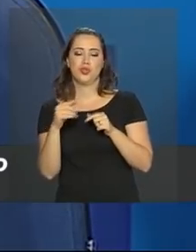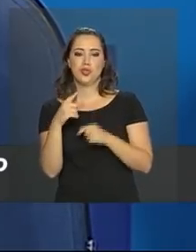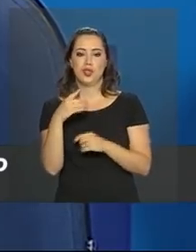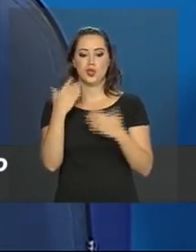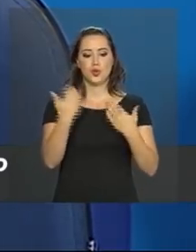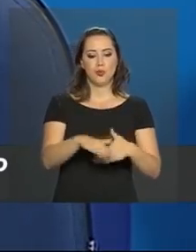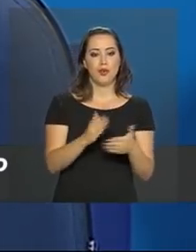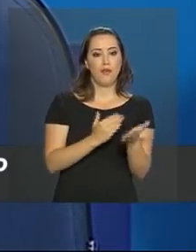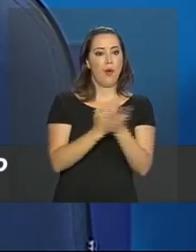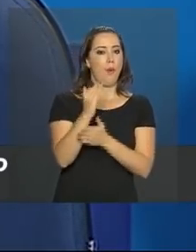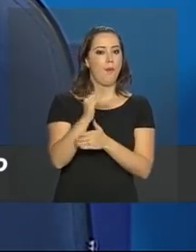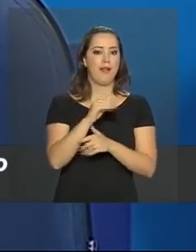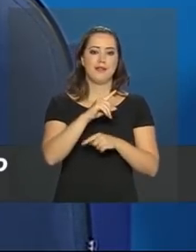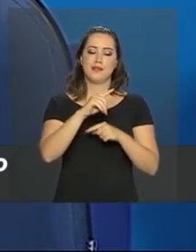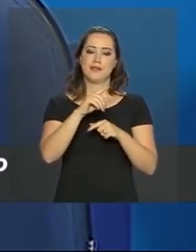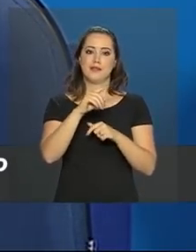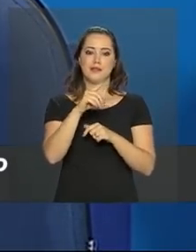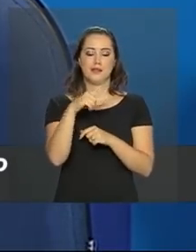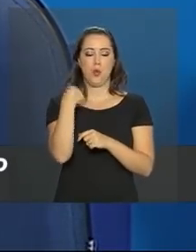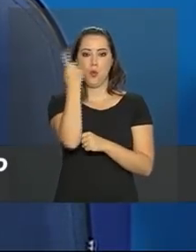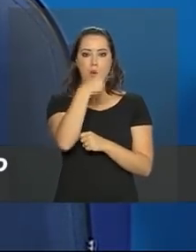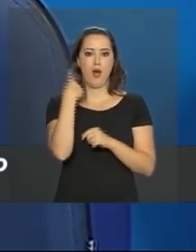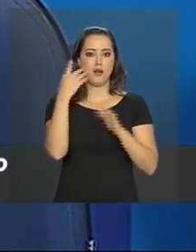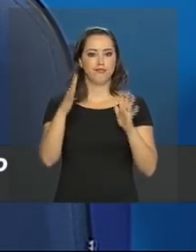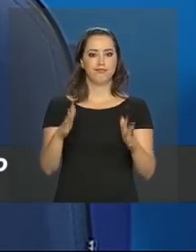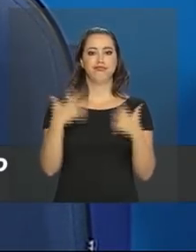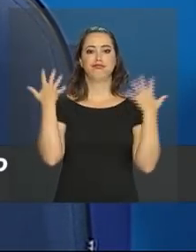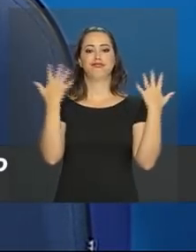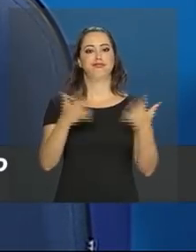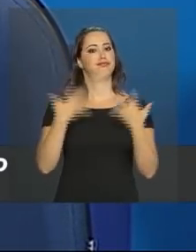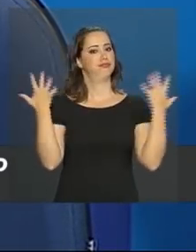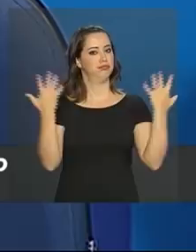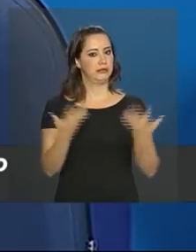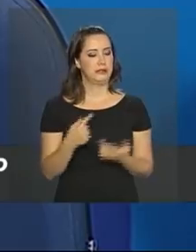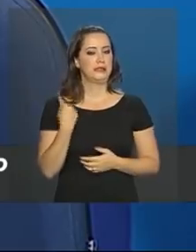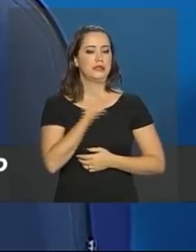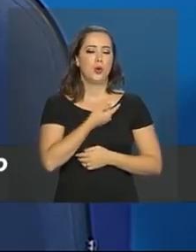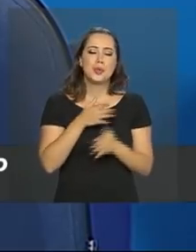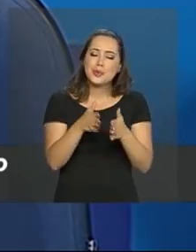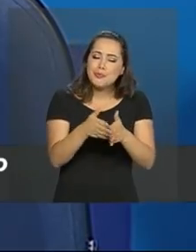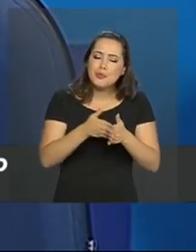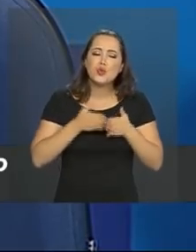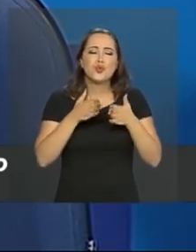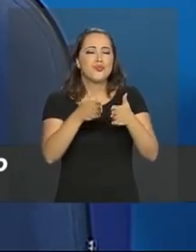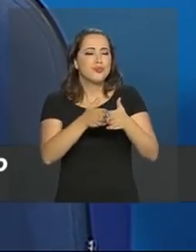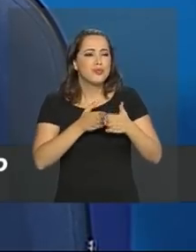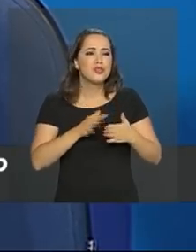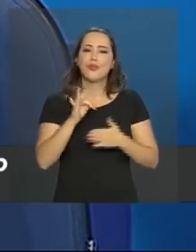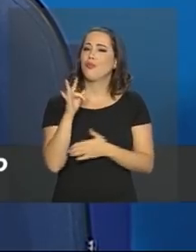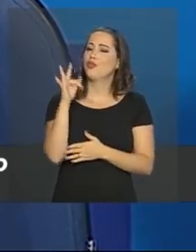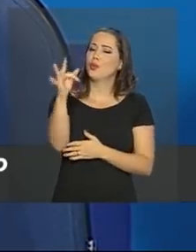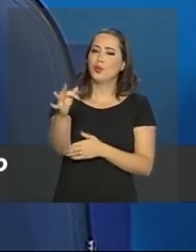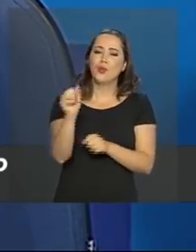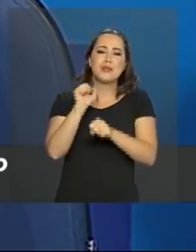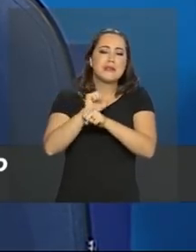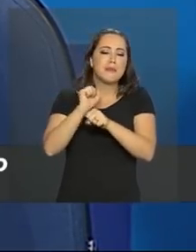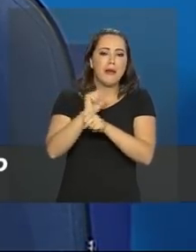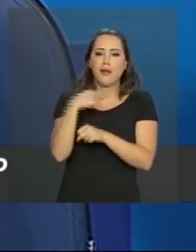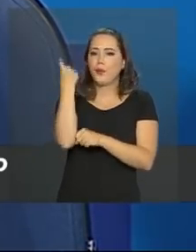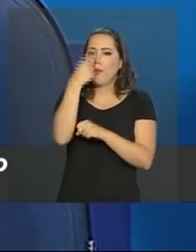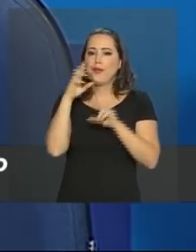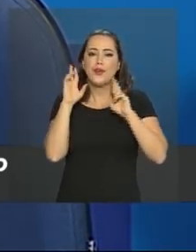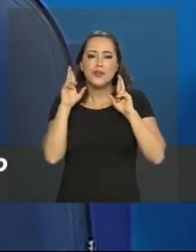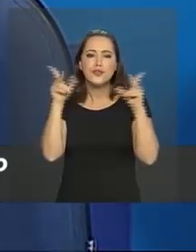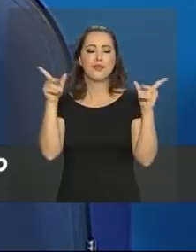o início do horário de verão nós fizemos todo o esforço possível pra adiar isso mas não foi possível por razões